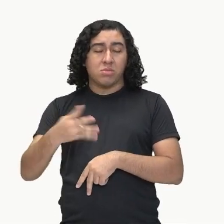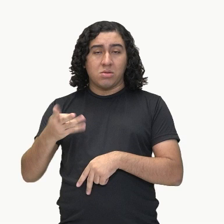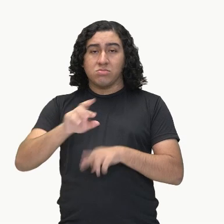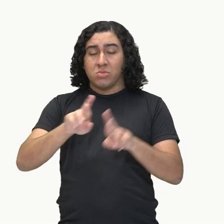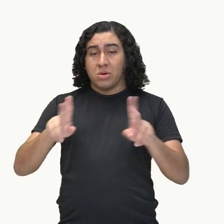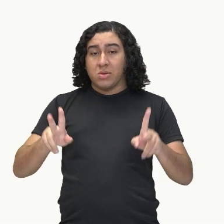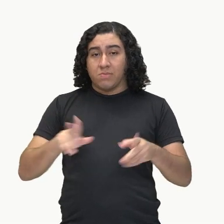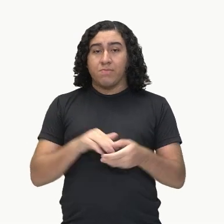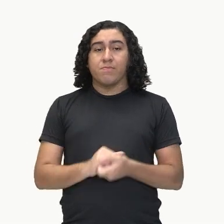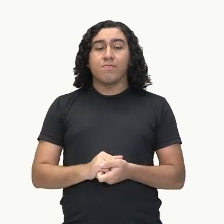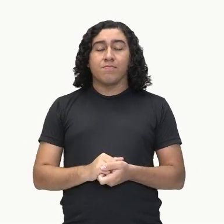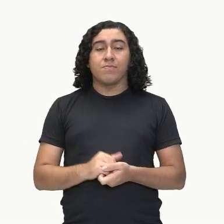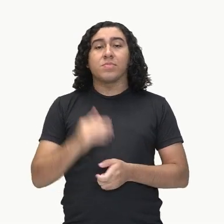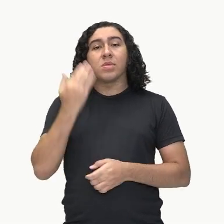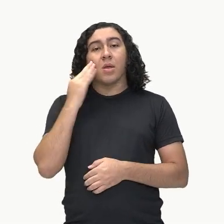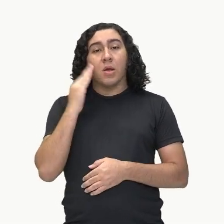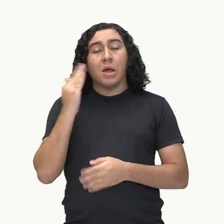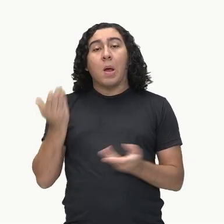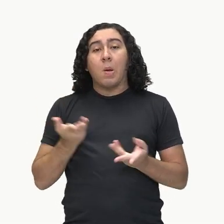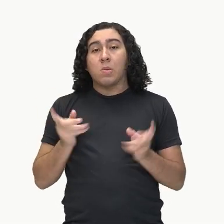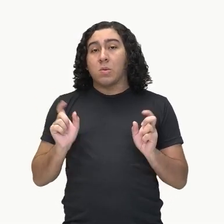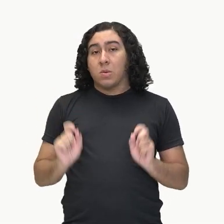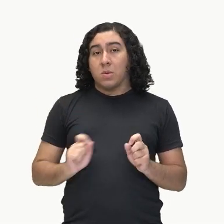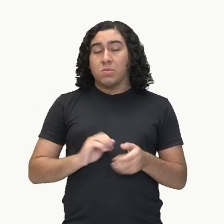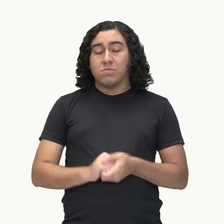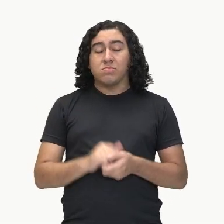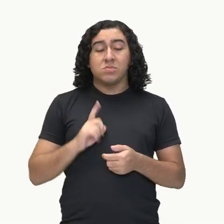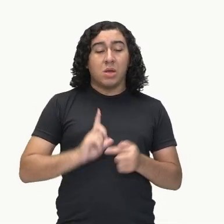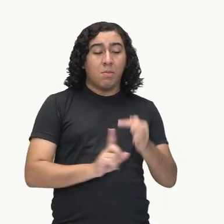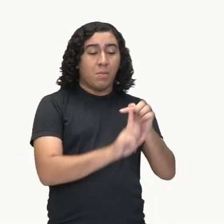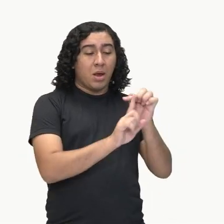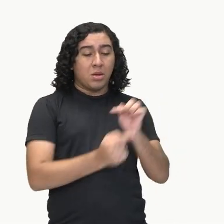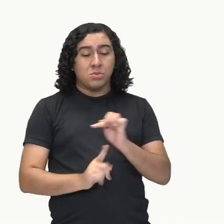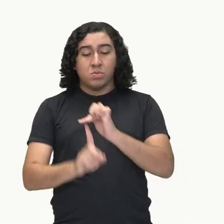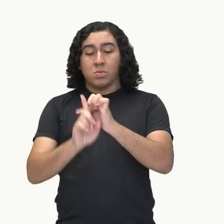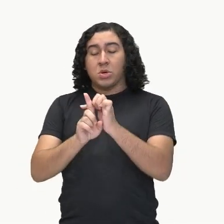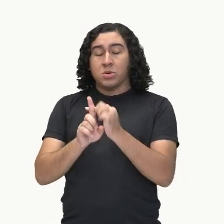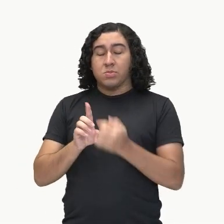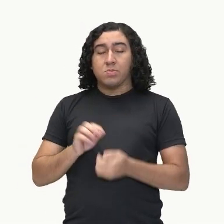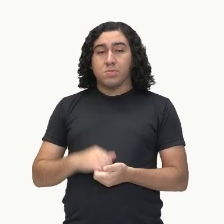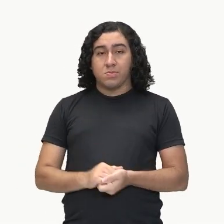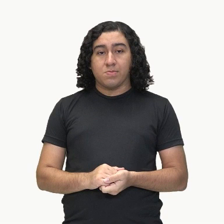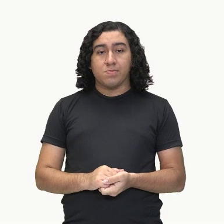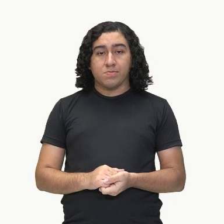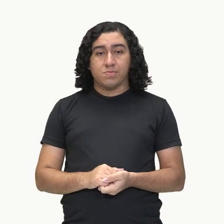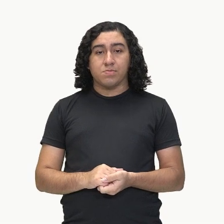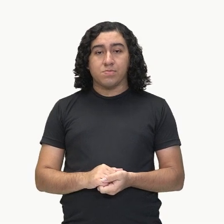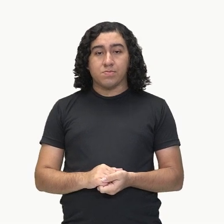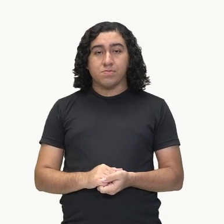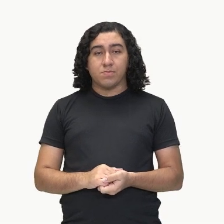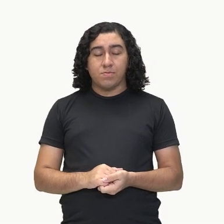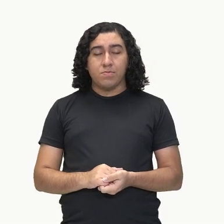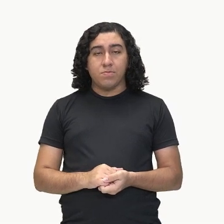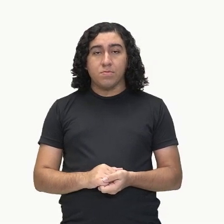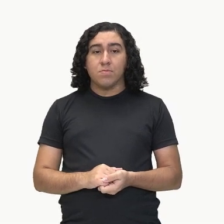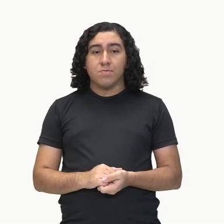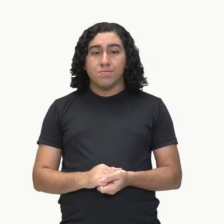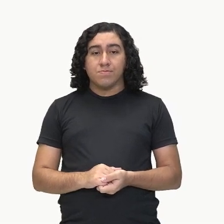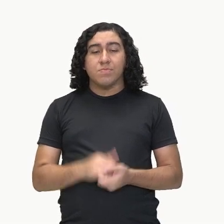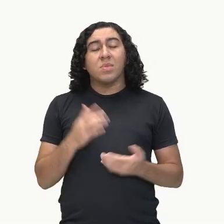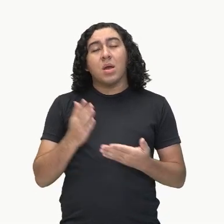Serão considerados agora a soma de vários termos com diferentes graus. Algumas observações devem